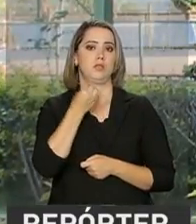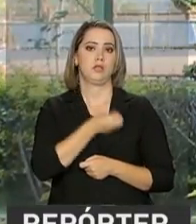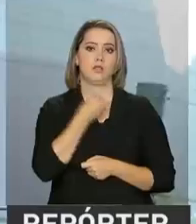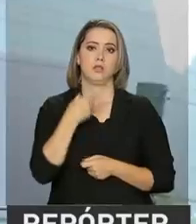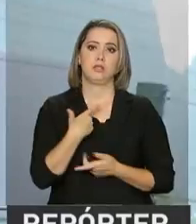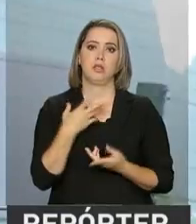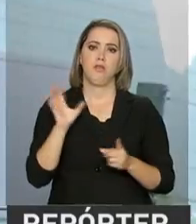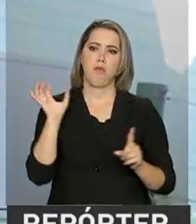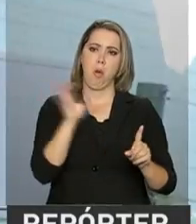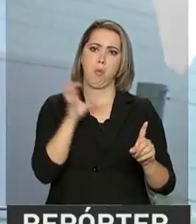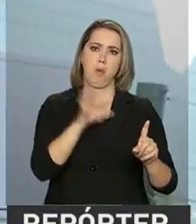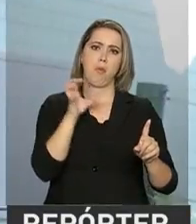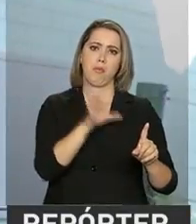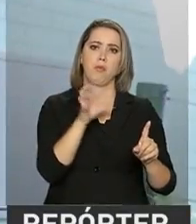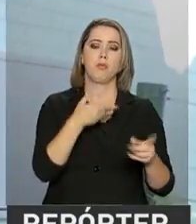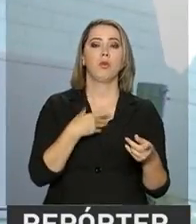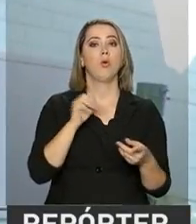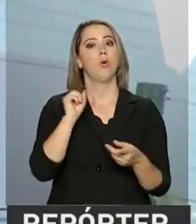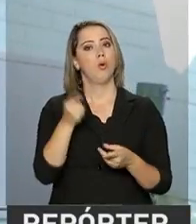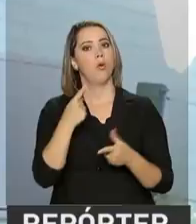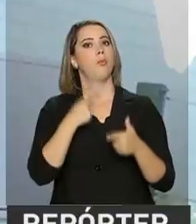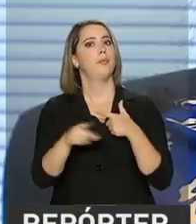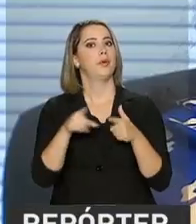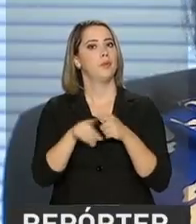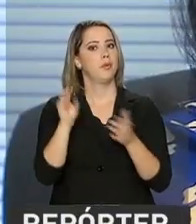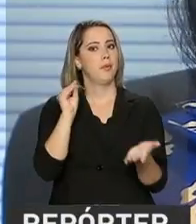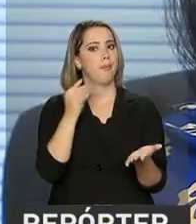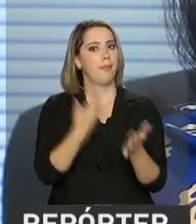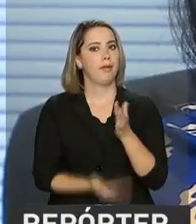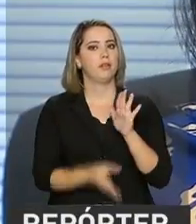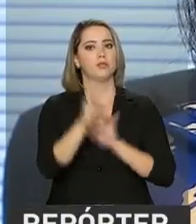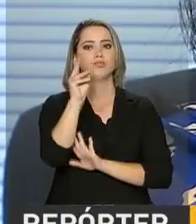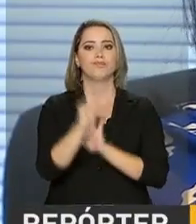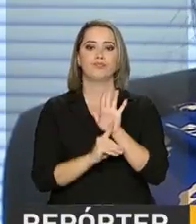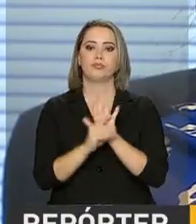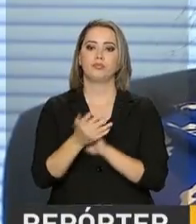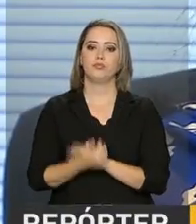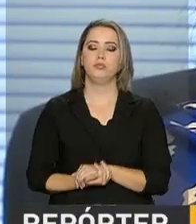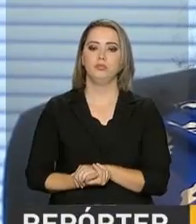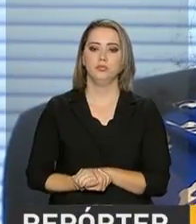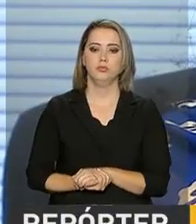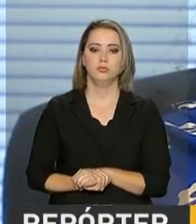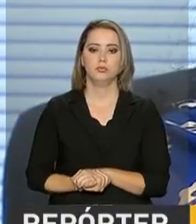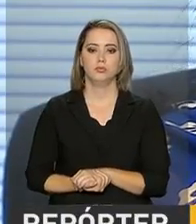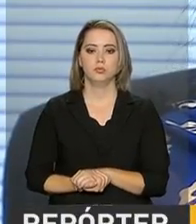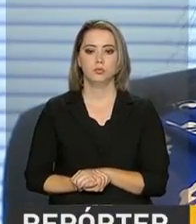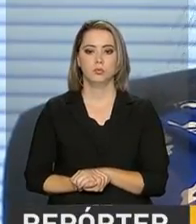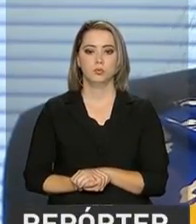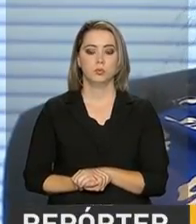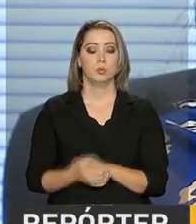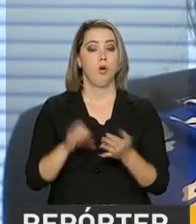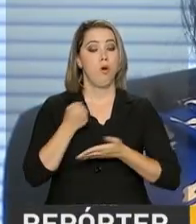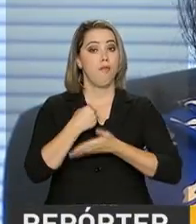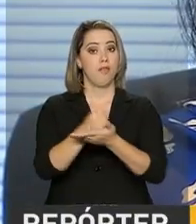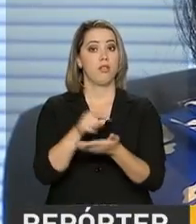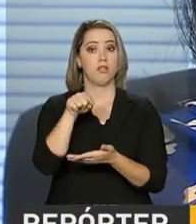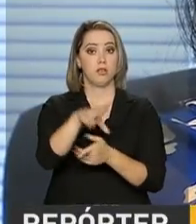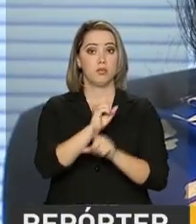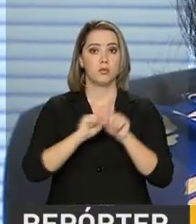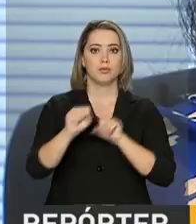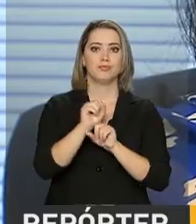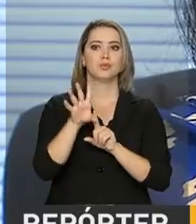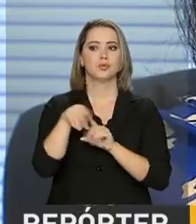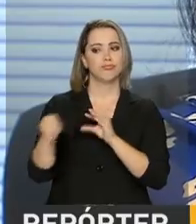de ameaça ou violação de direitos os serviços que são os estados população para essa população eles são complementares